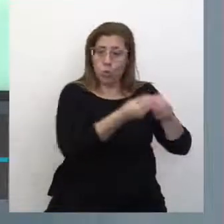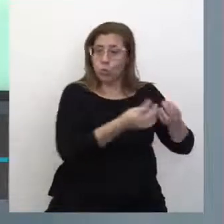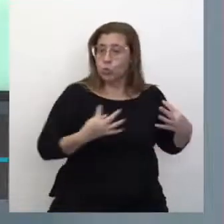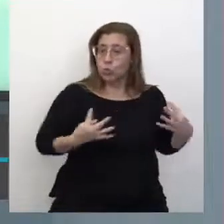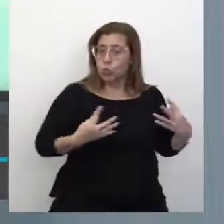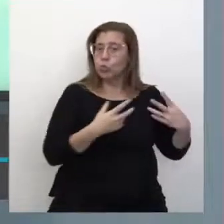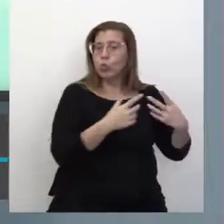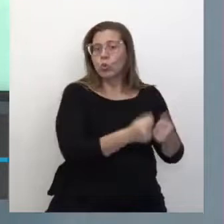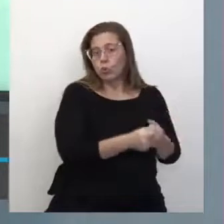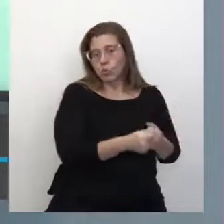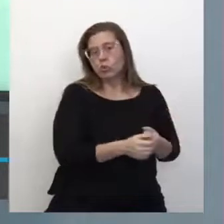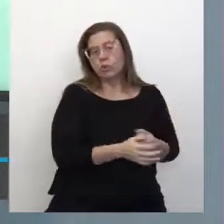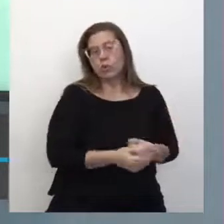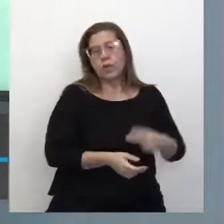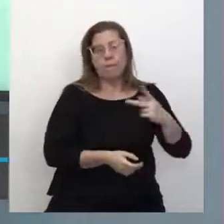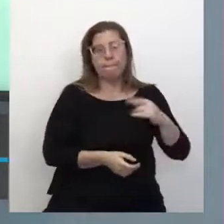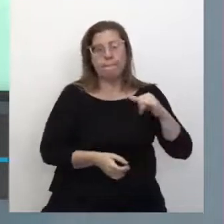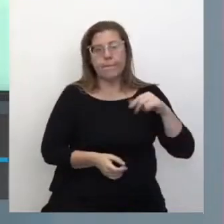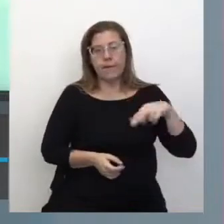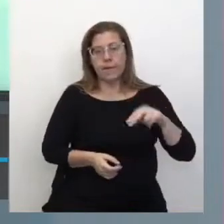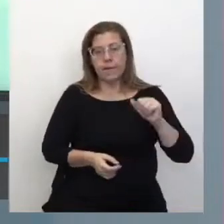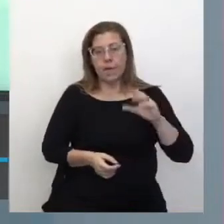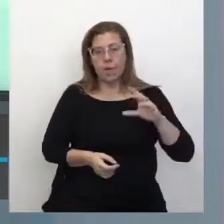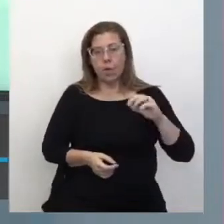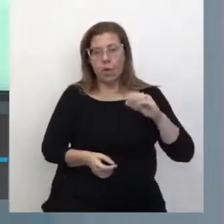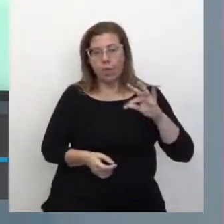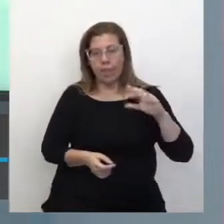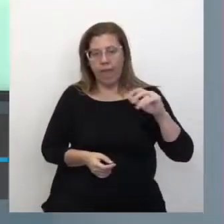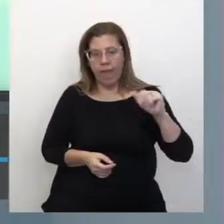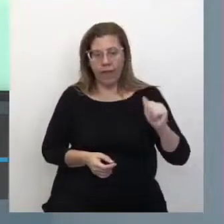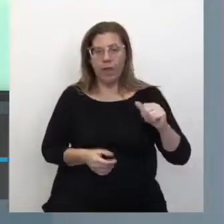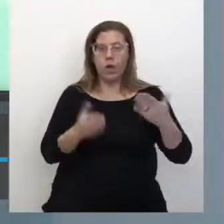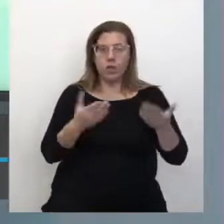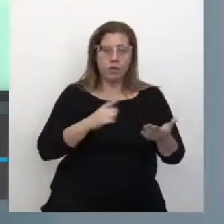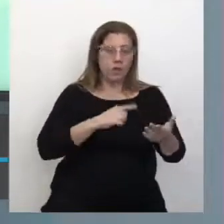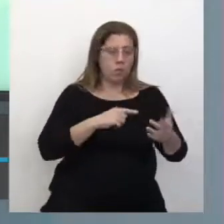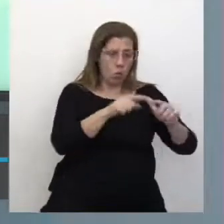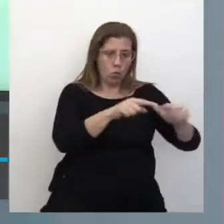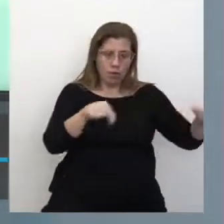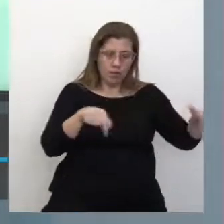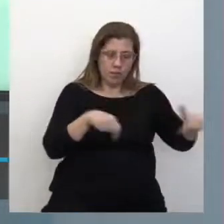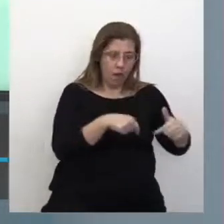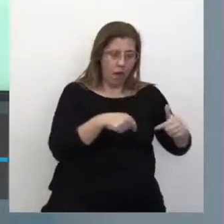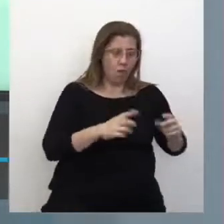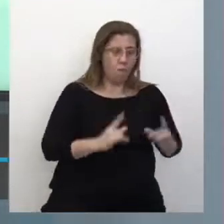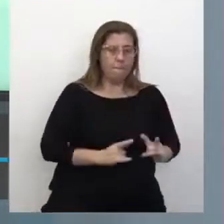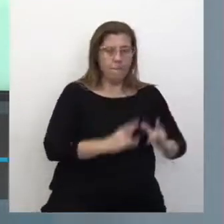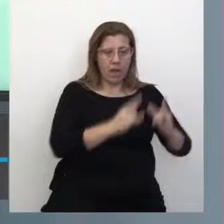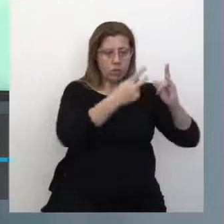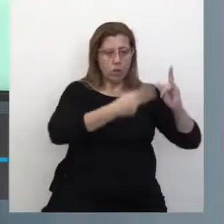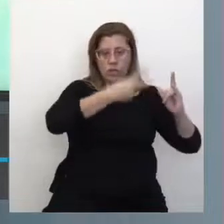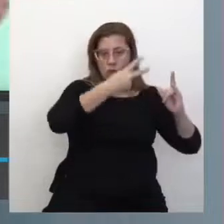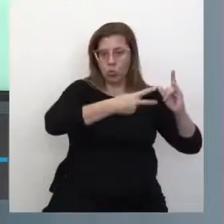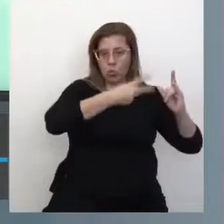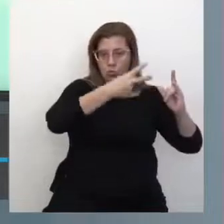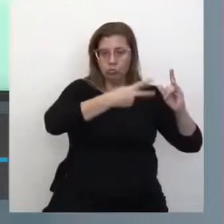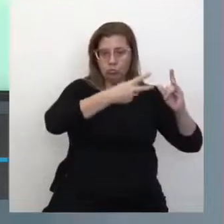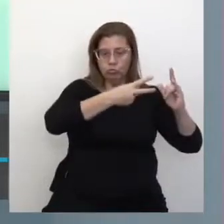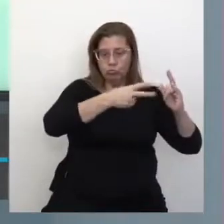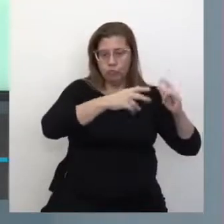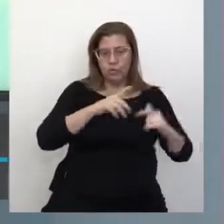acervo para, né, a Pinacoteca do Estado de São Paulo. Então, hoje nós temos uma sala no segundo andar do prédio, onde,